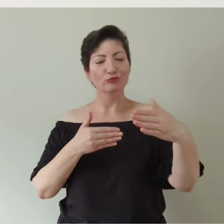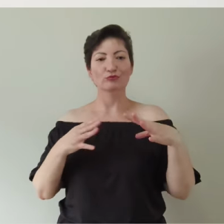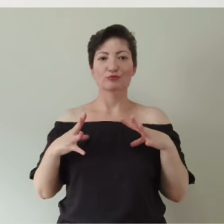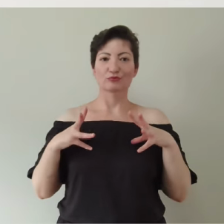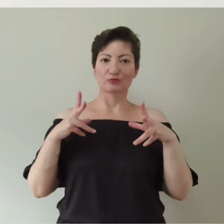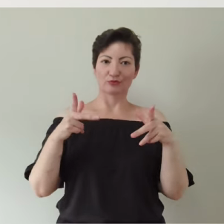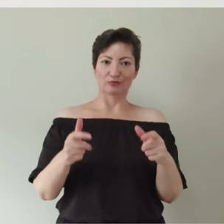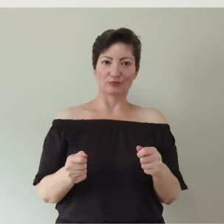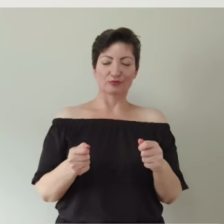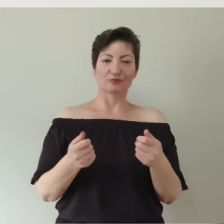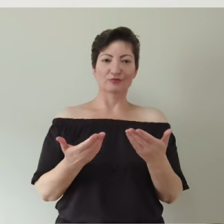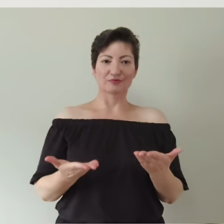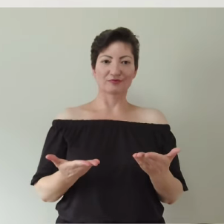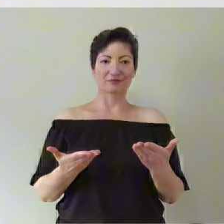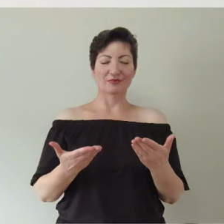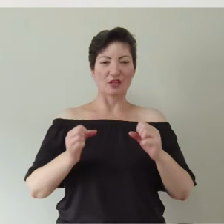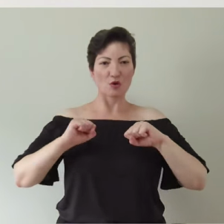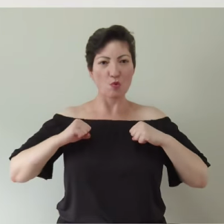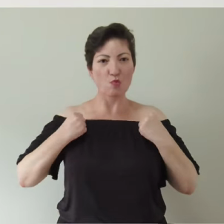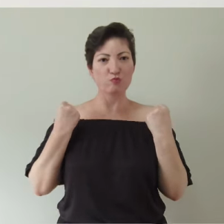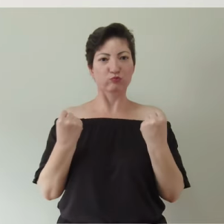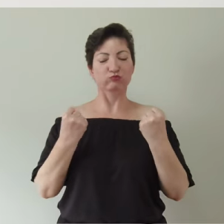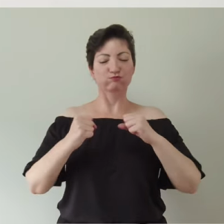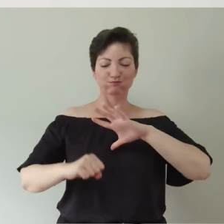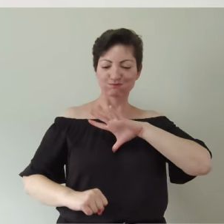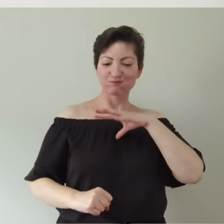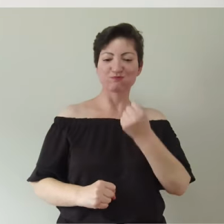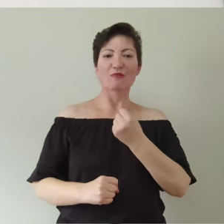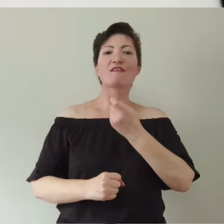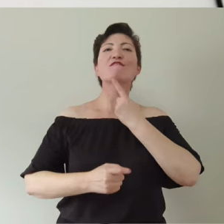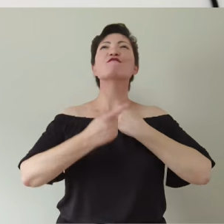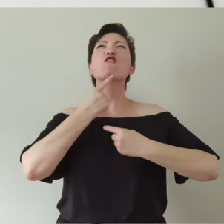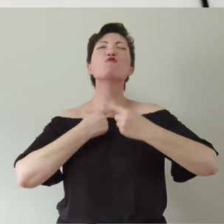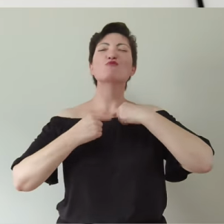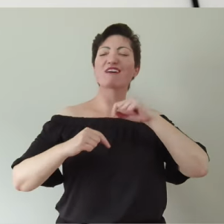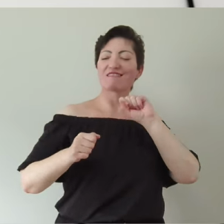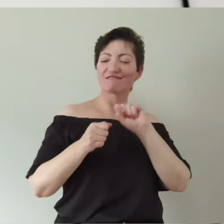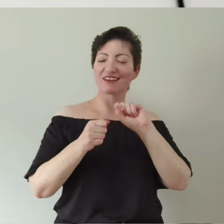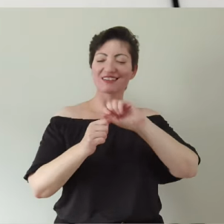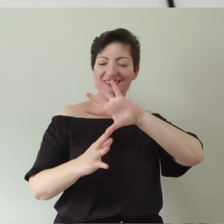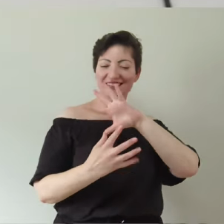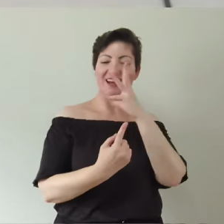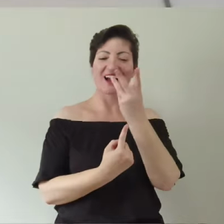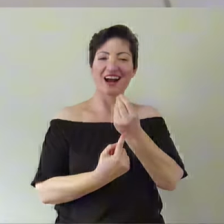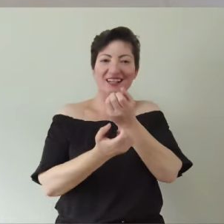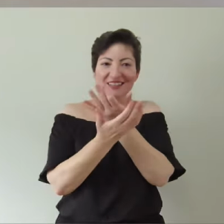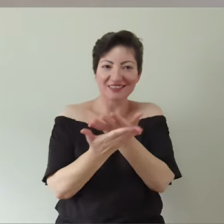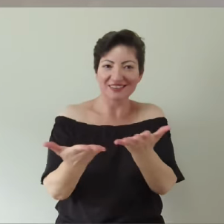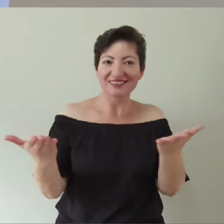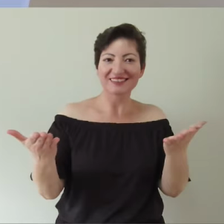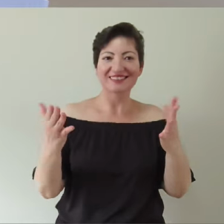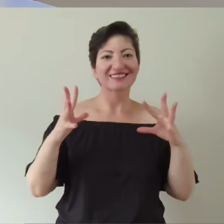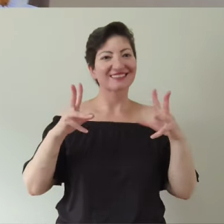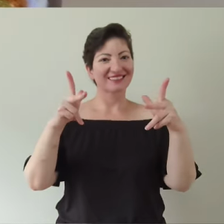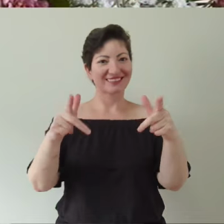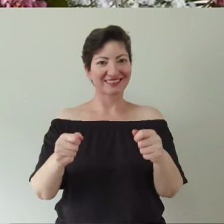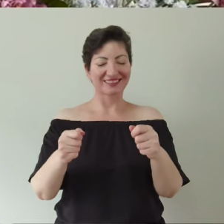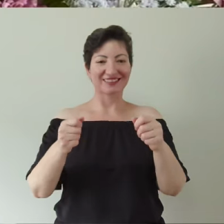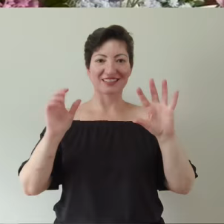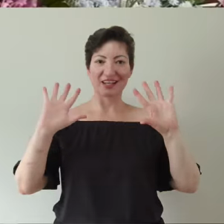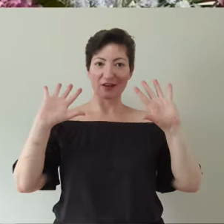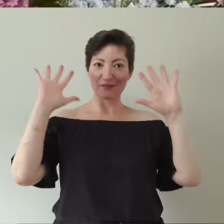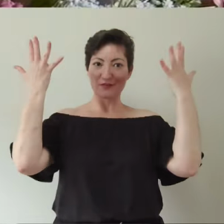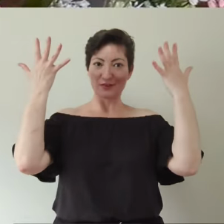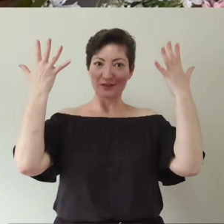toda essa garra, com essa alegria, com essa vontade de fazer arte para todos. A festa de comemoração